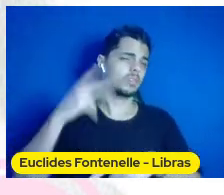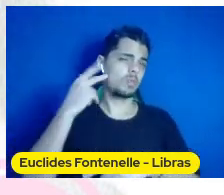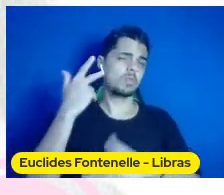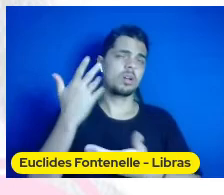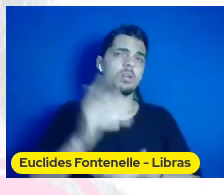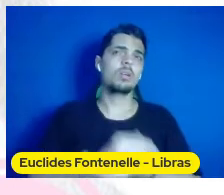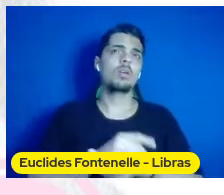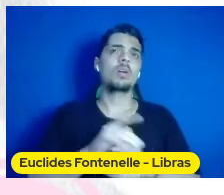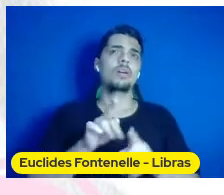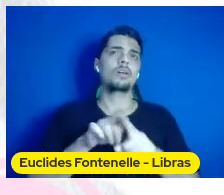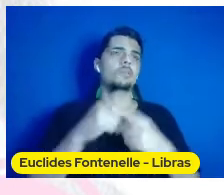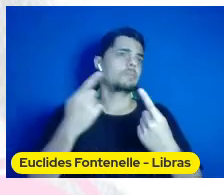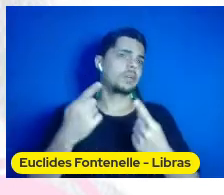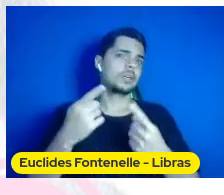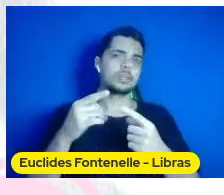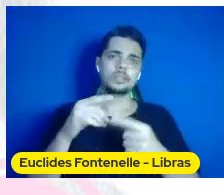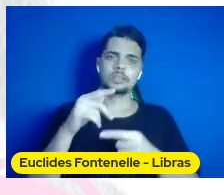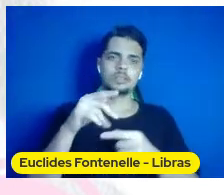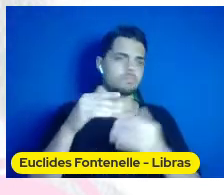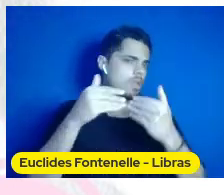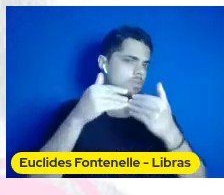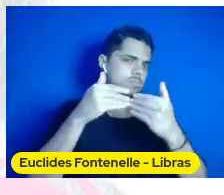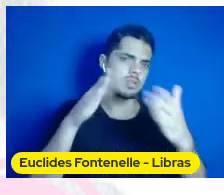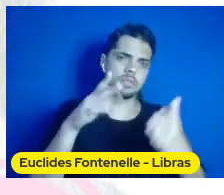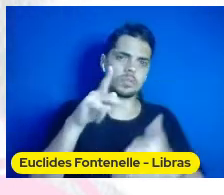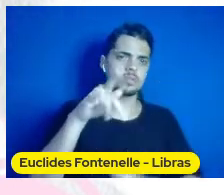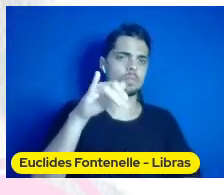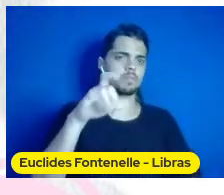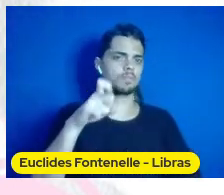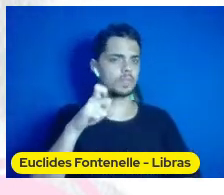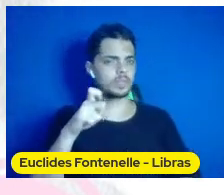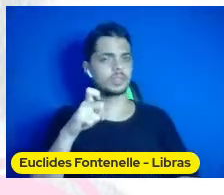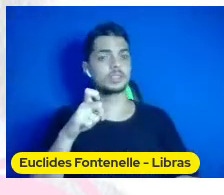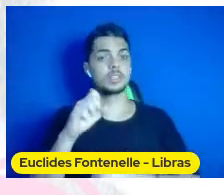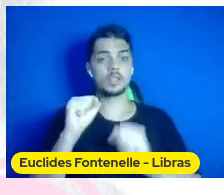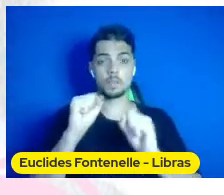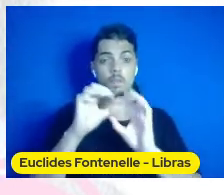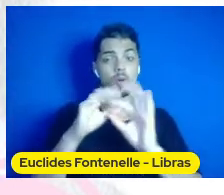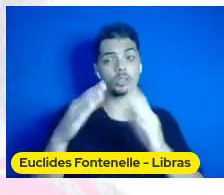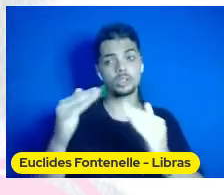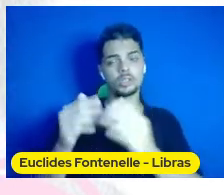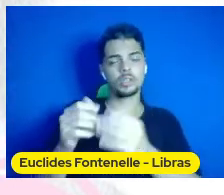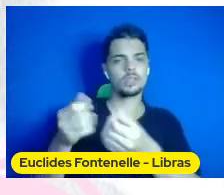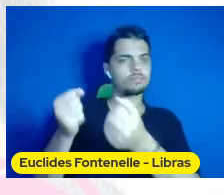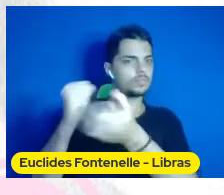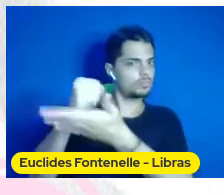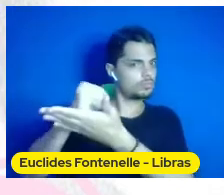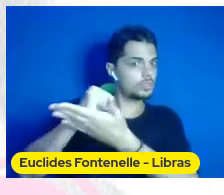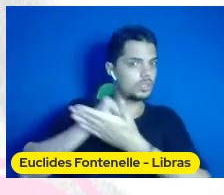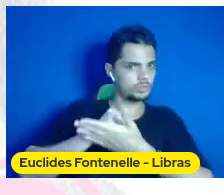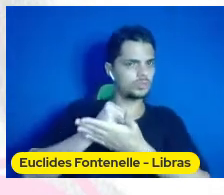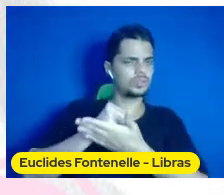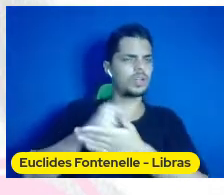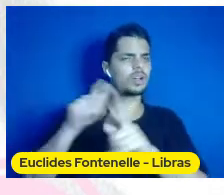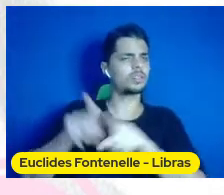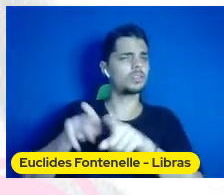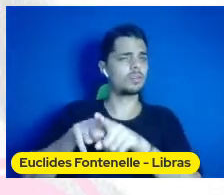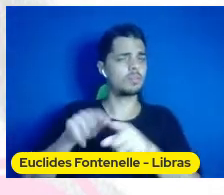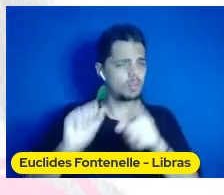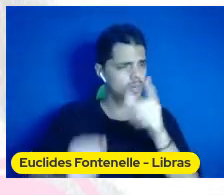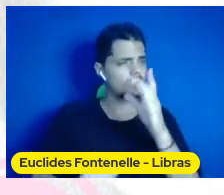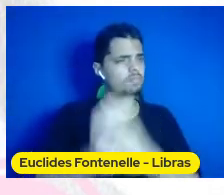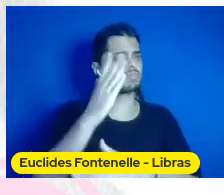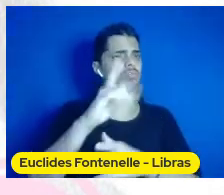a gente está produzindo e indo atrás também de recursos, de apoiadores, para poder viabilizar. A gente